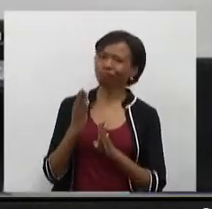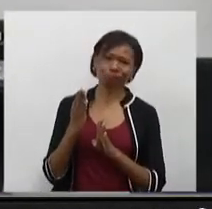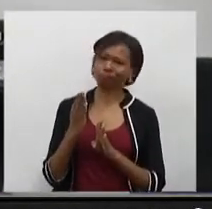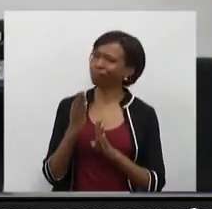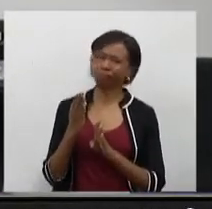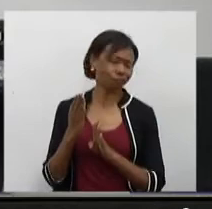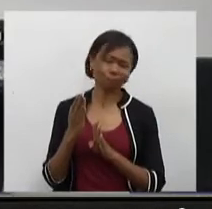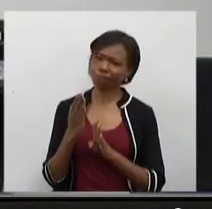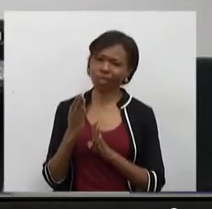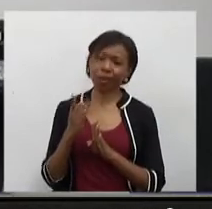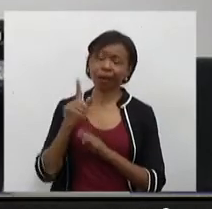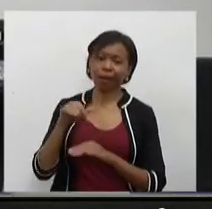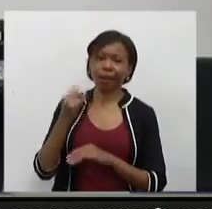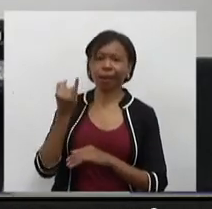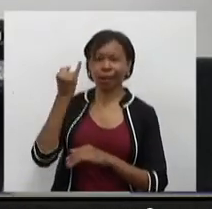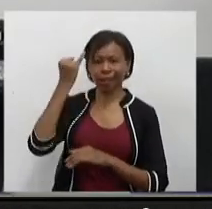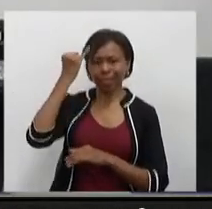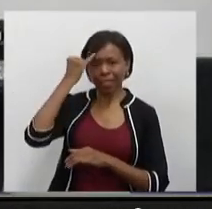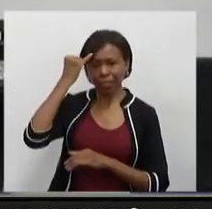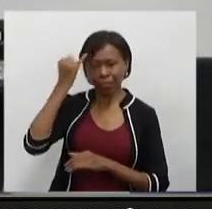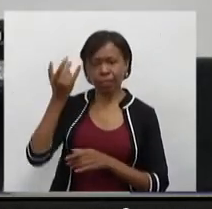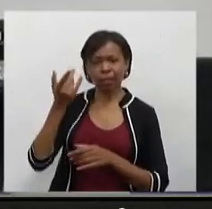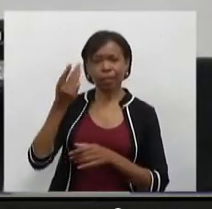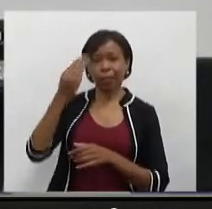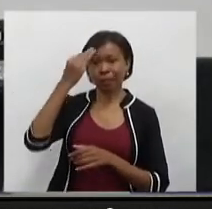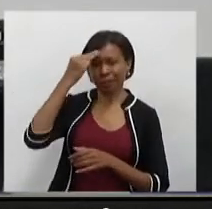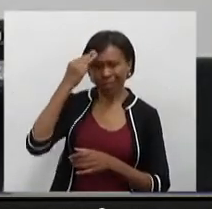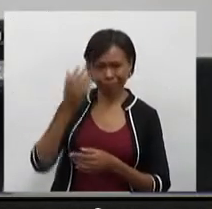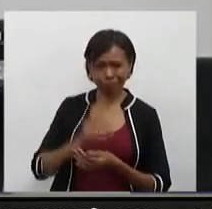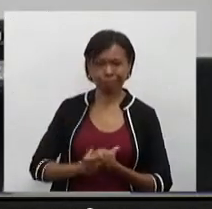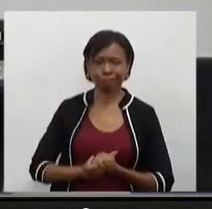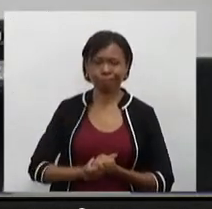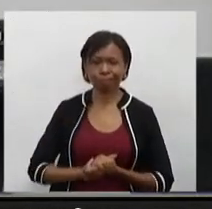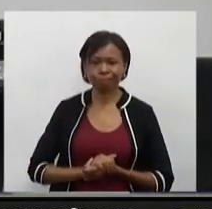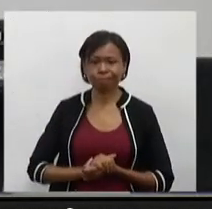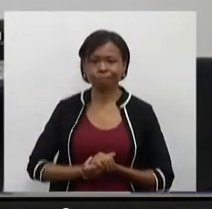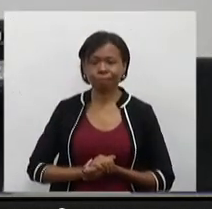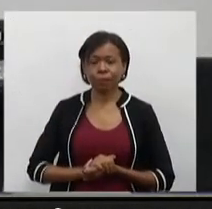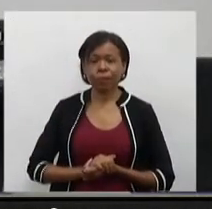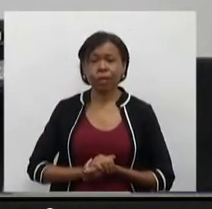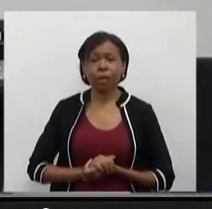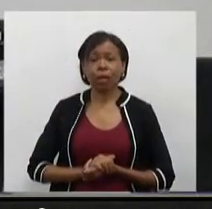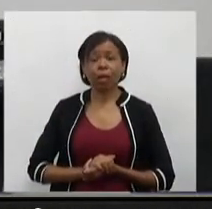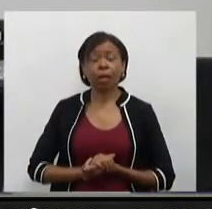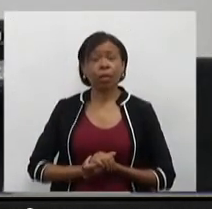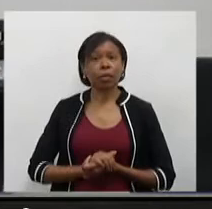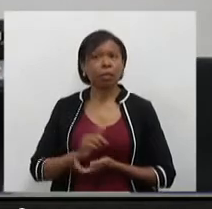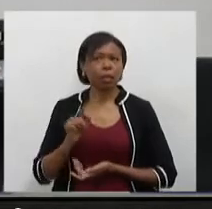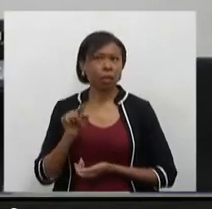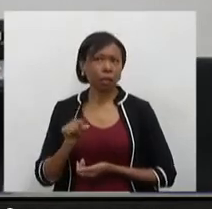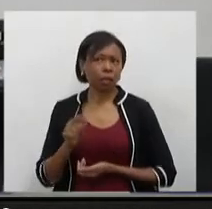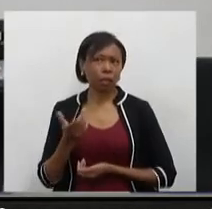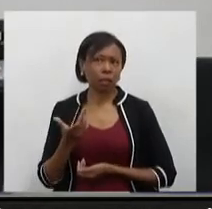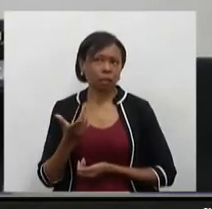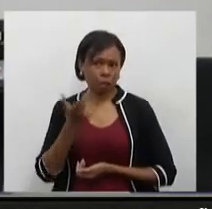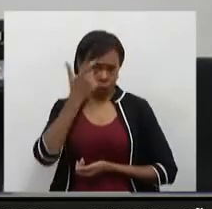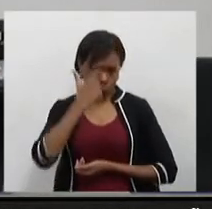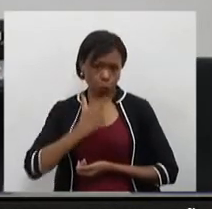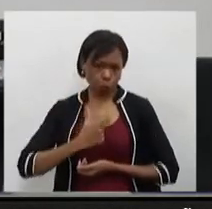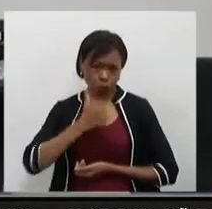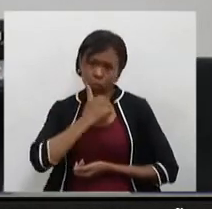deficiência intelectual e mental. E nesse lugar, uma pessoa que,